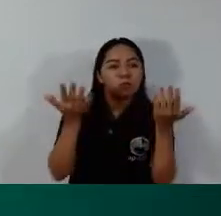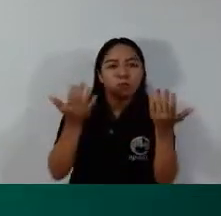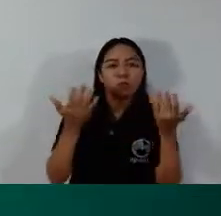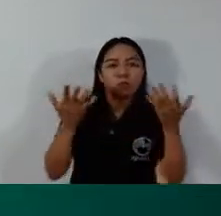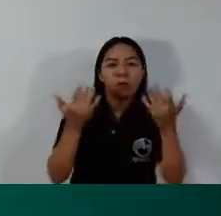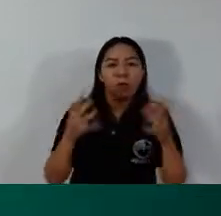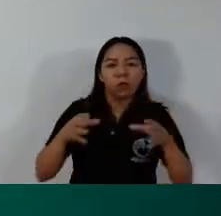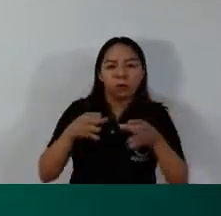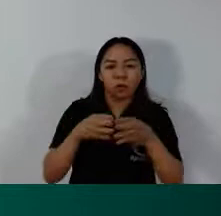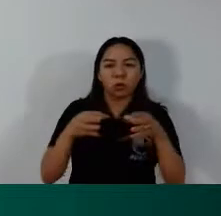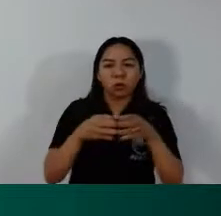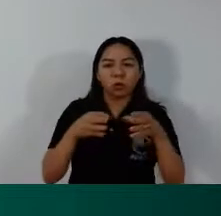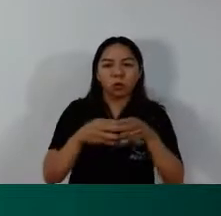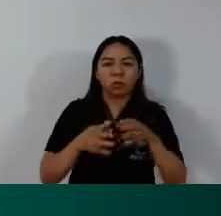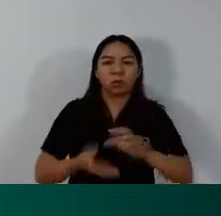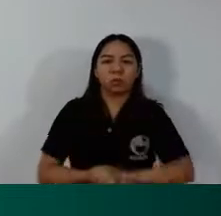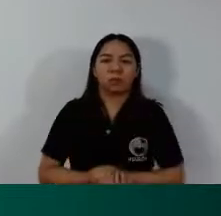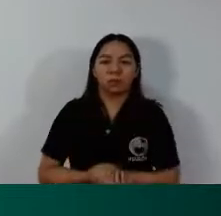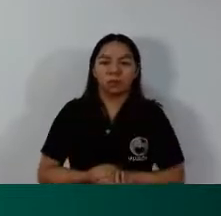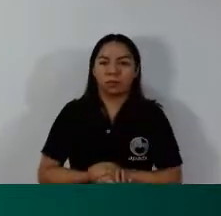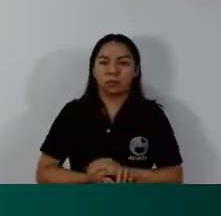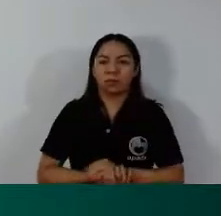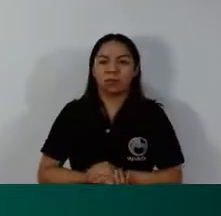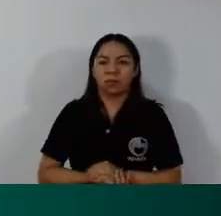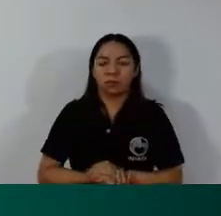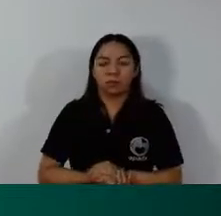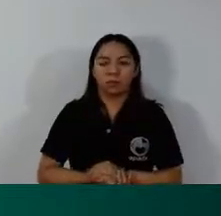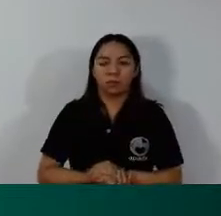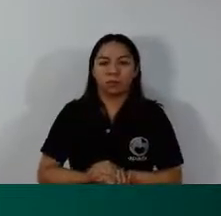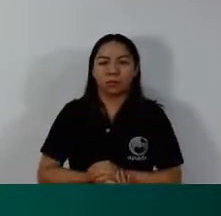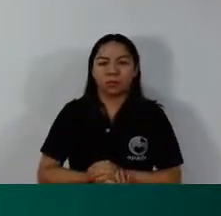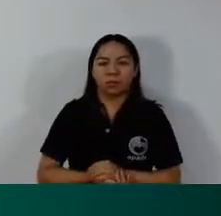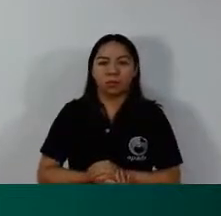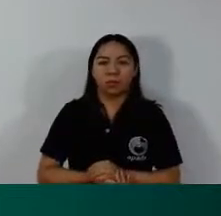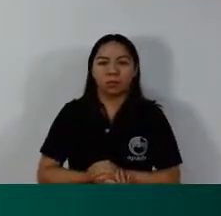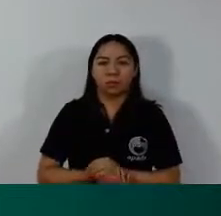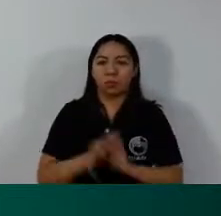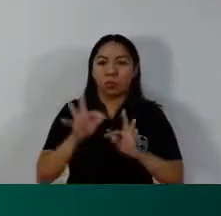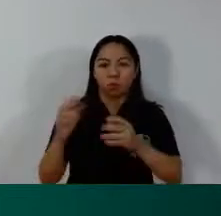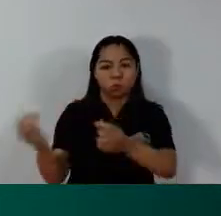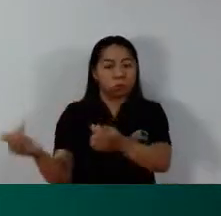a pesquisar a Galera É